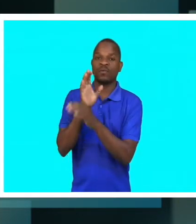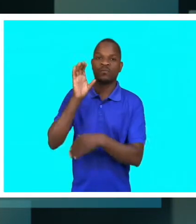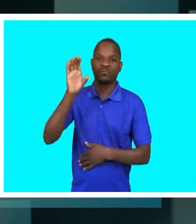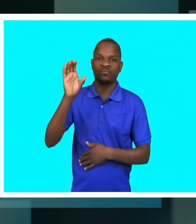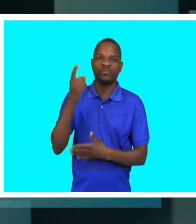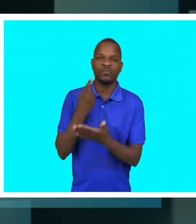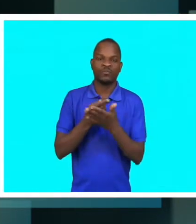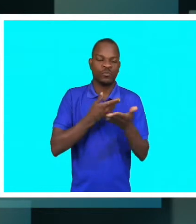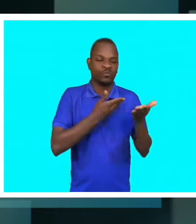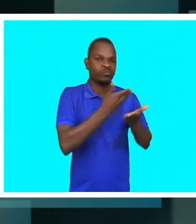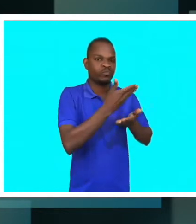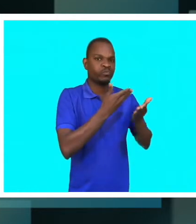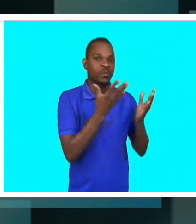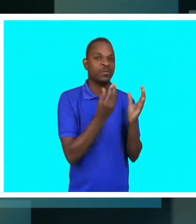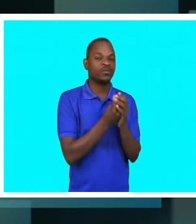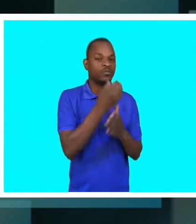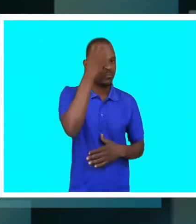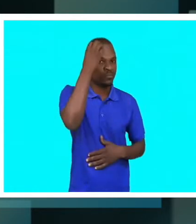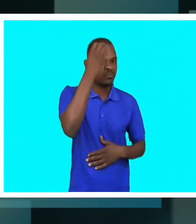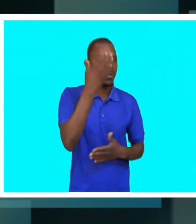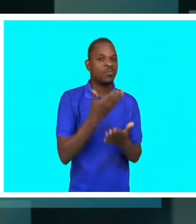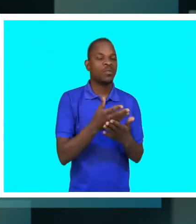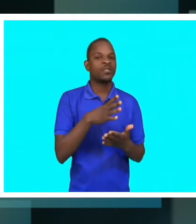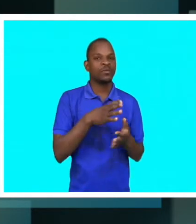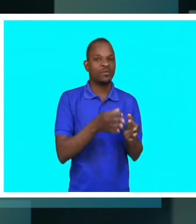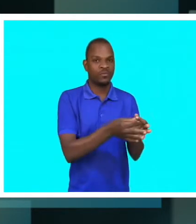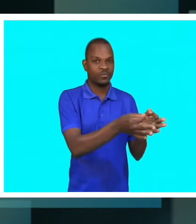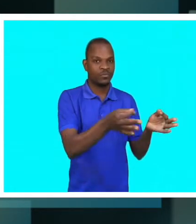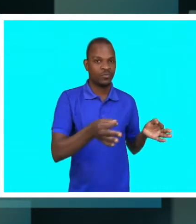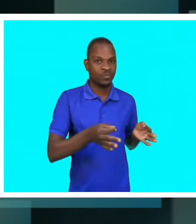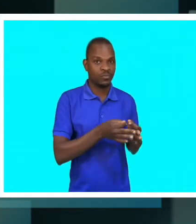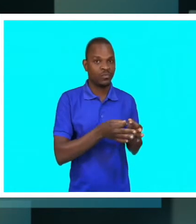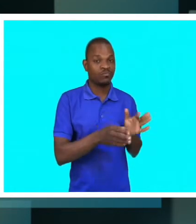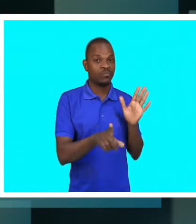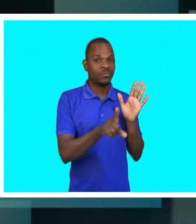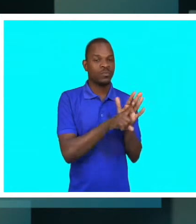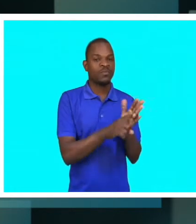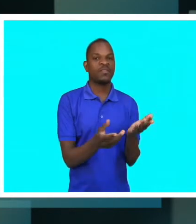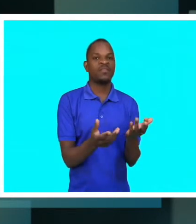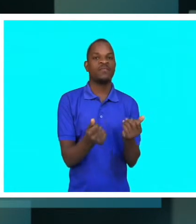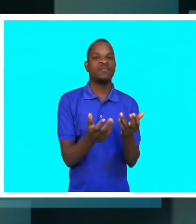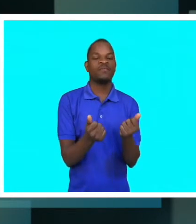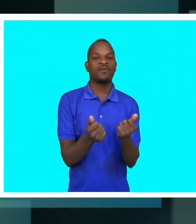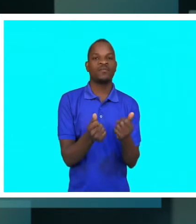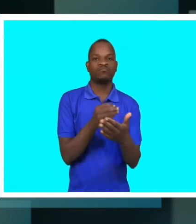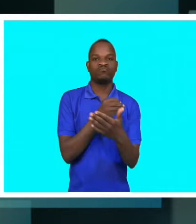articulando com o governo, existe um dispositivo que nós usamos para facilitar